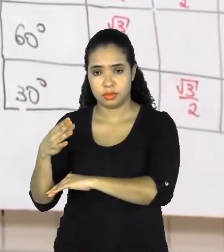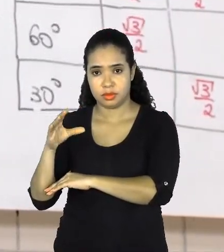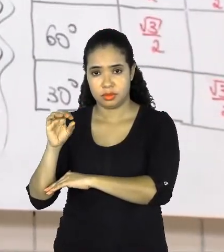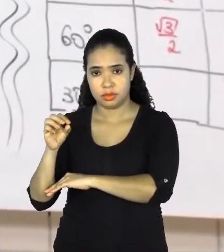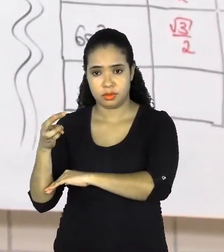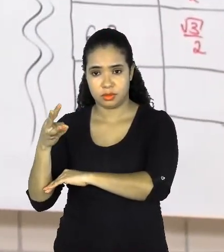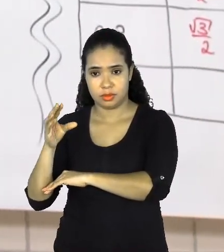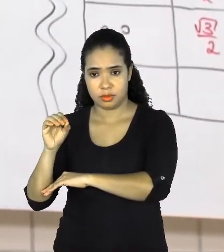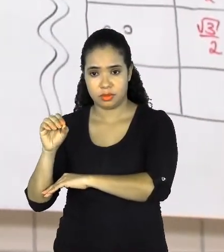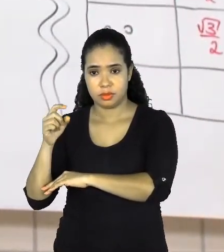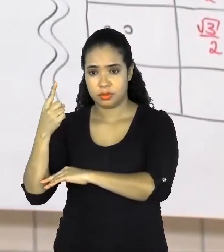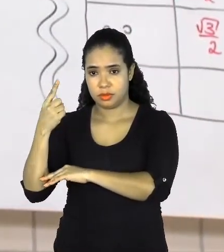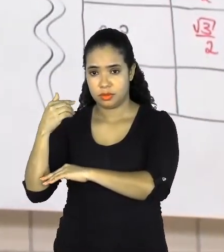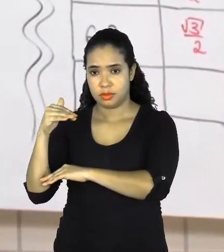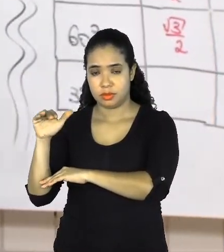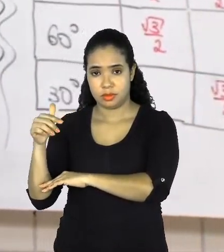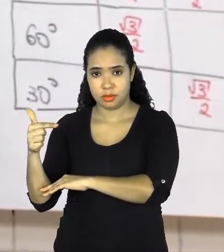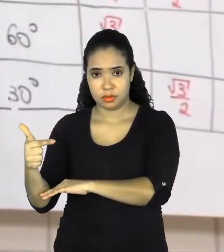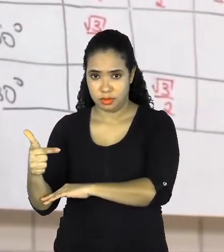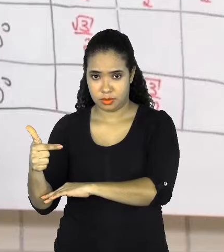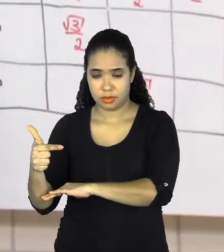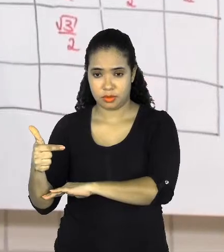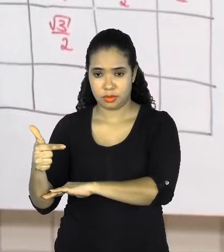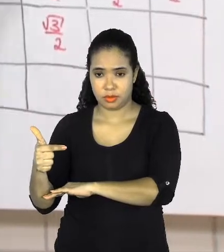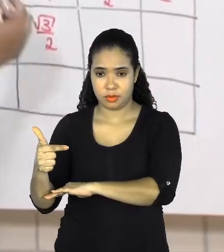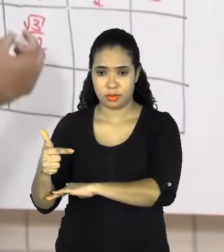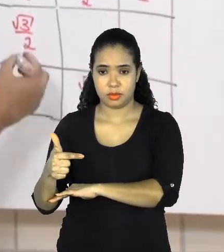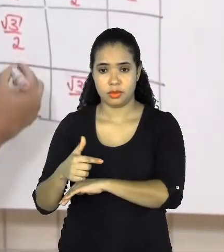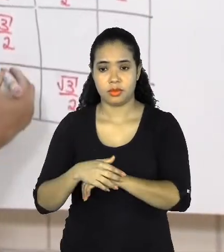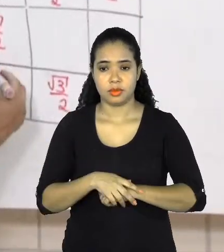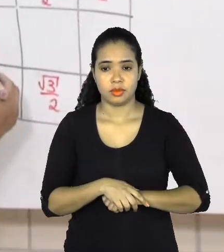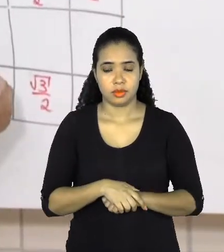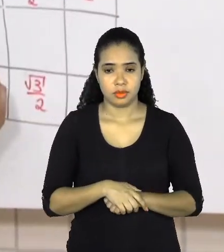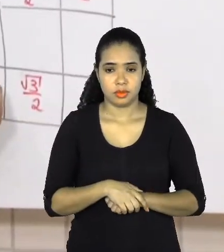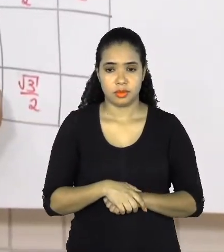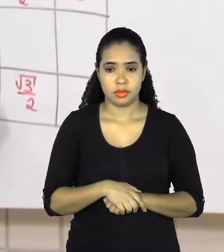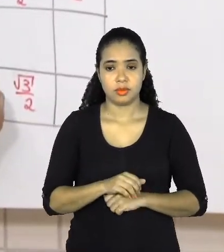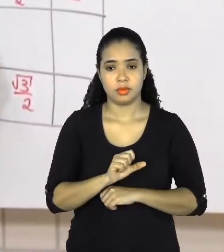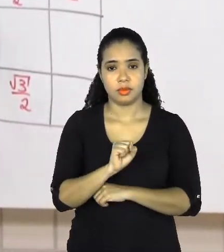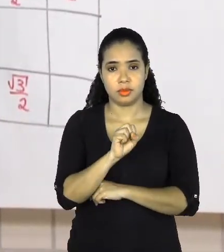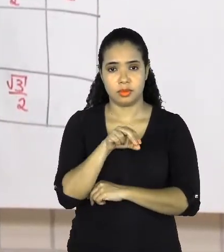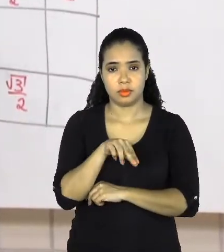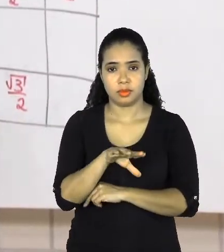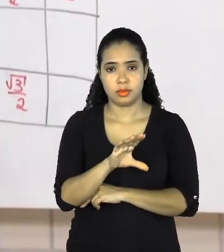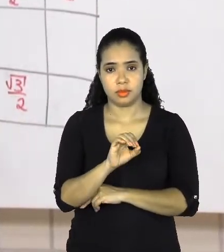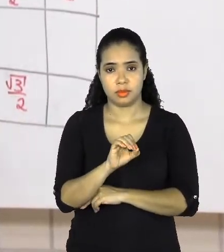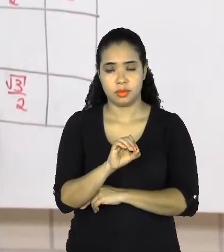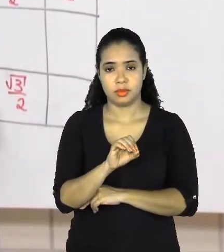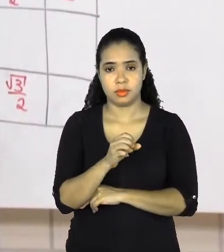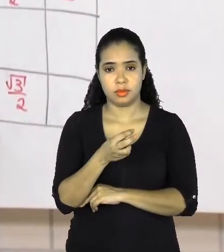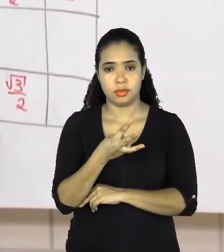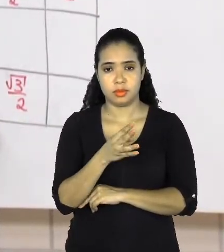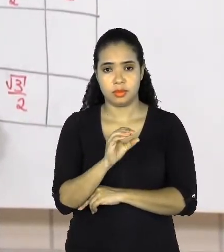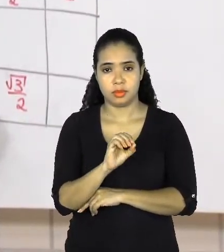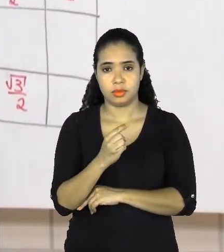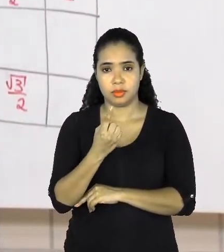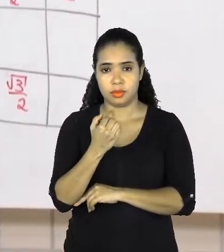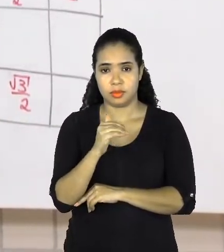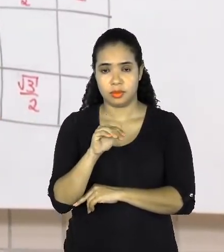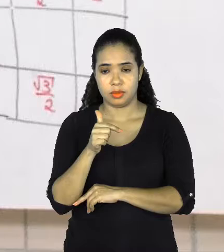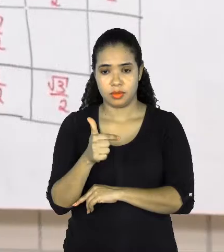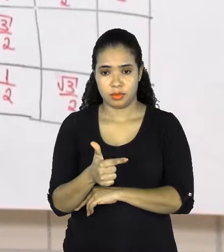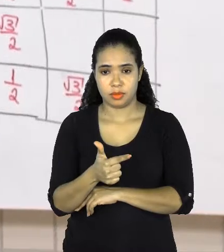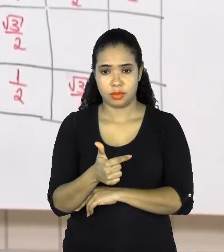já não precisa calcular o seno de 30. Então, seno de 30, 1 sobre 2. Seno de 30, 1 sobre